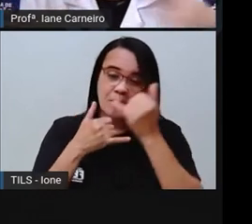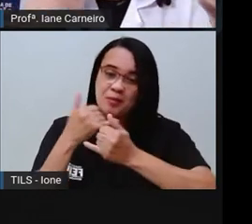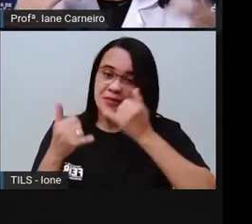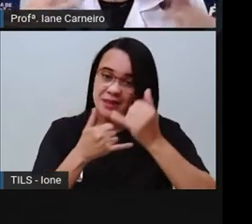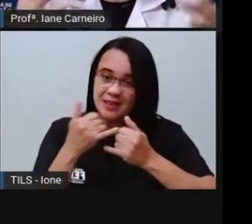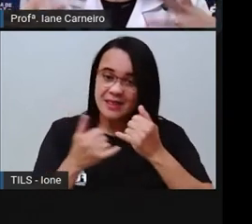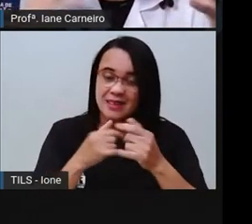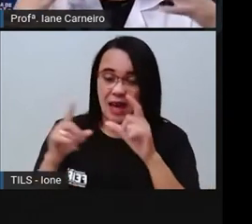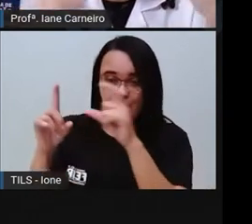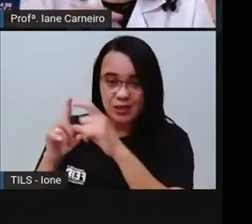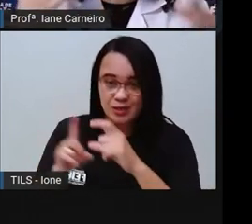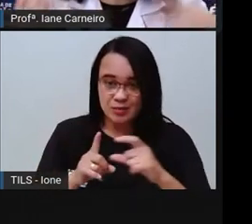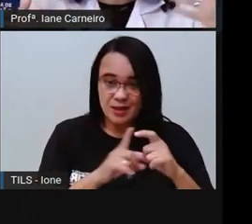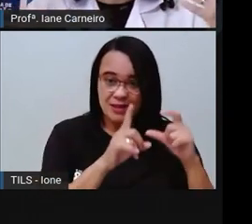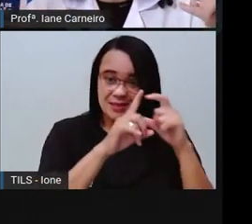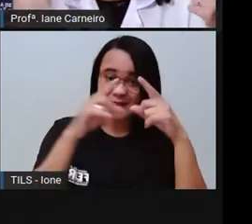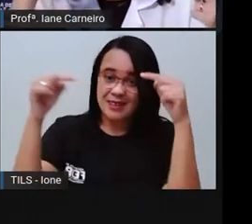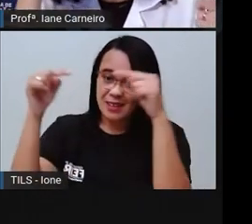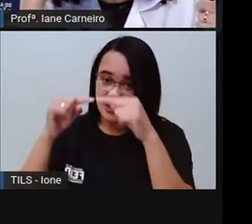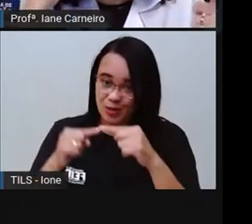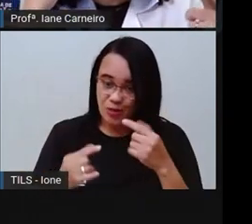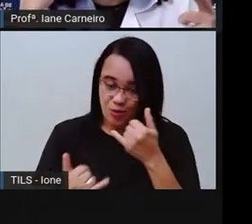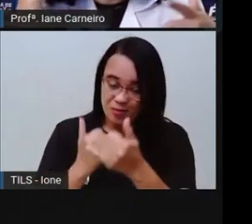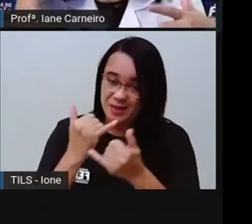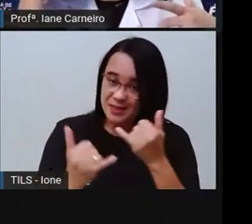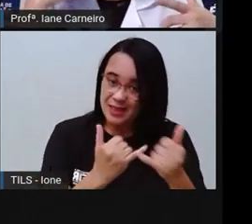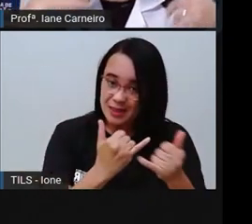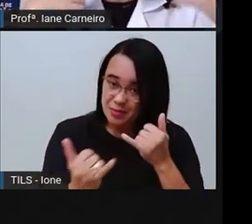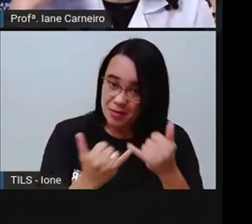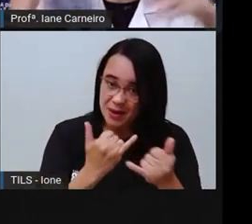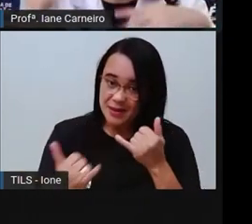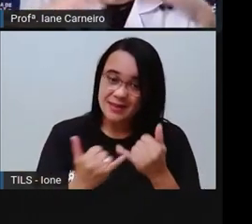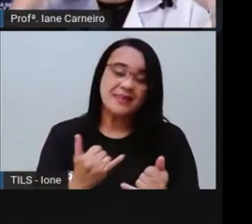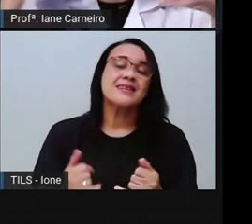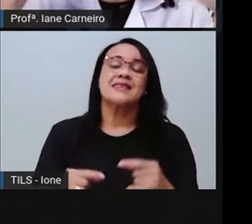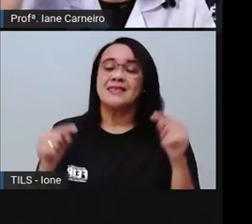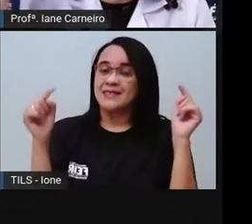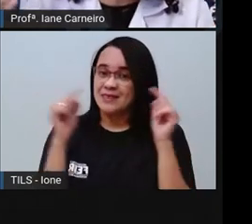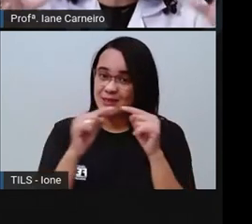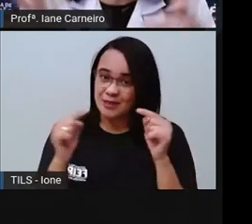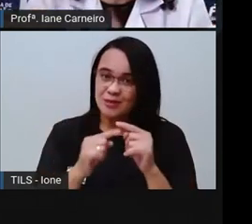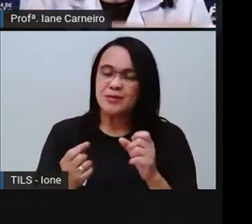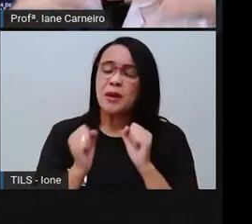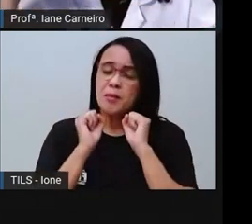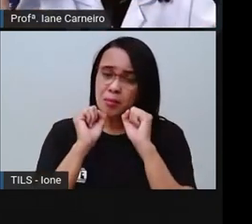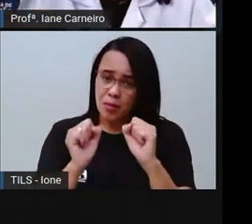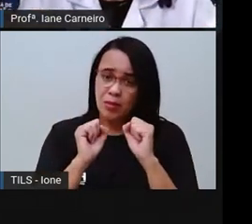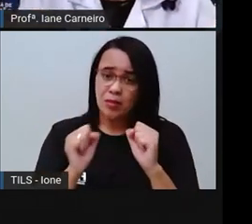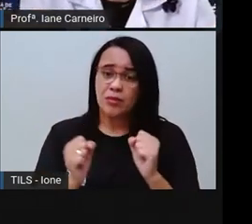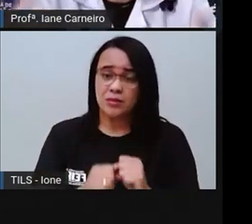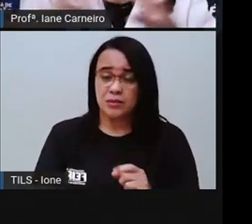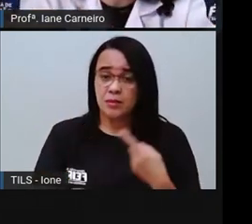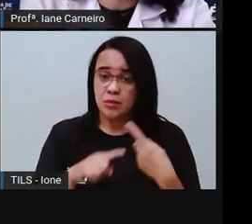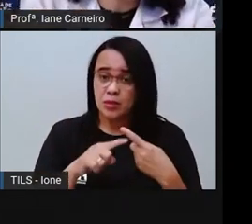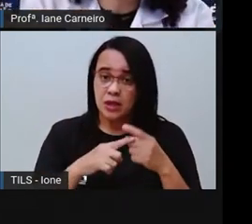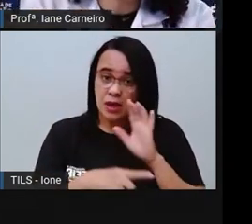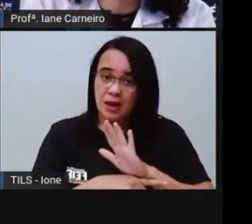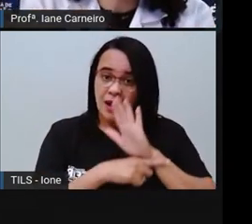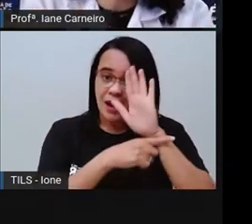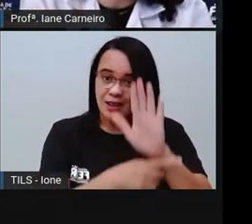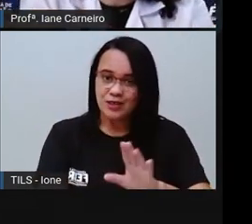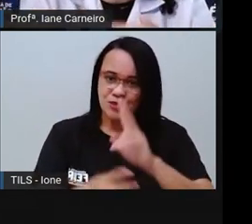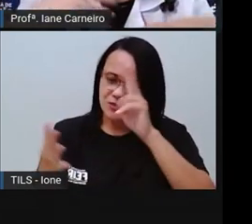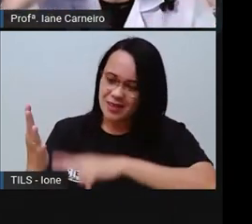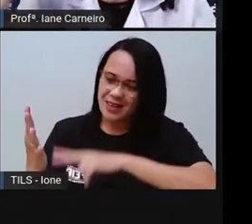para o que você isso ajuda vocês estão falei ele né quanto a teve essas criatividade sem aumentar o vocabulário